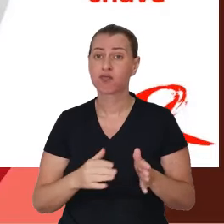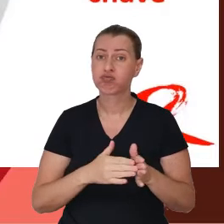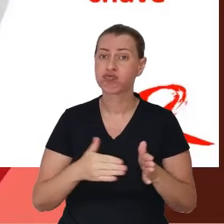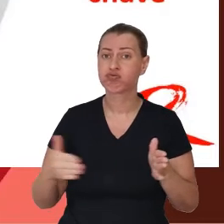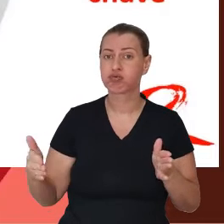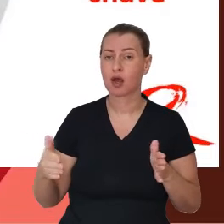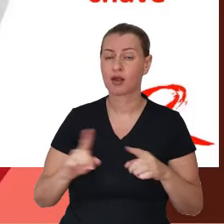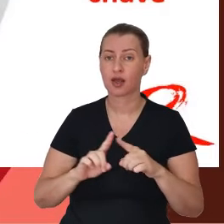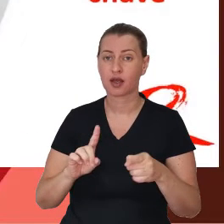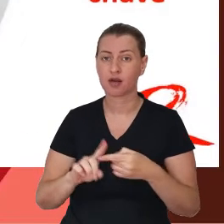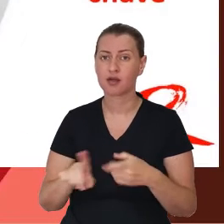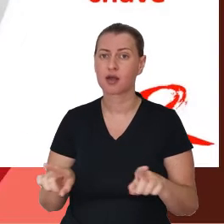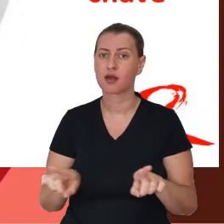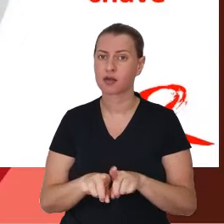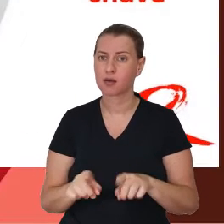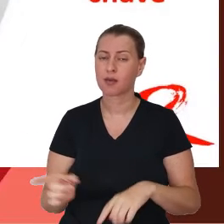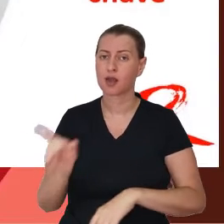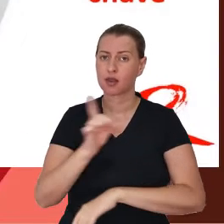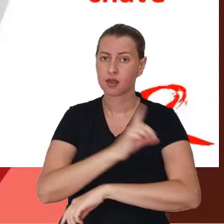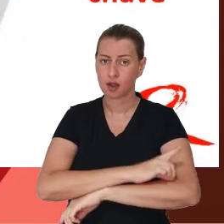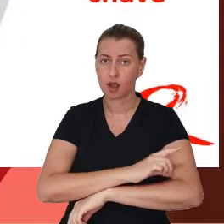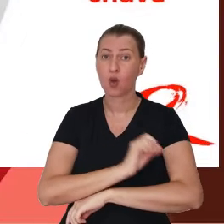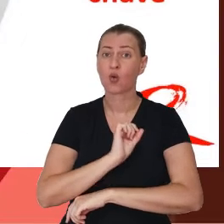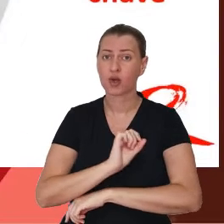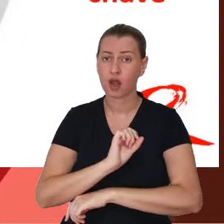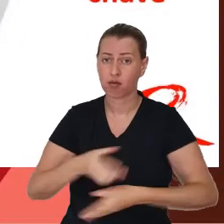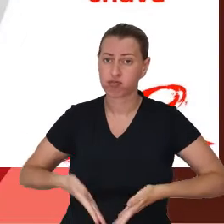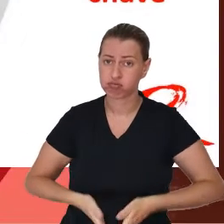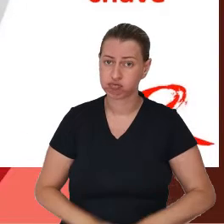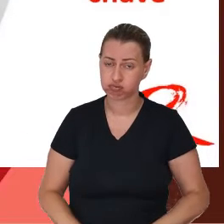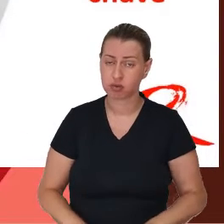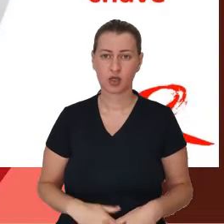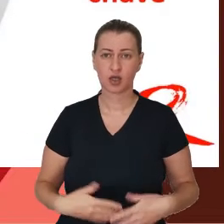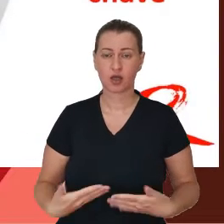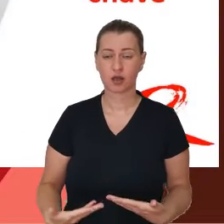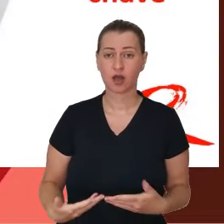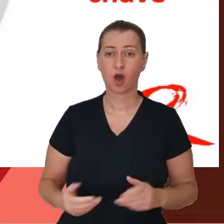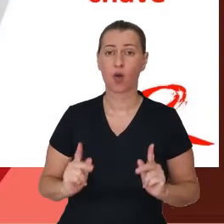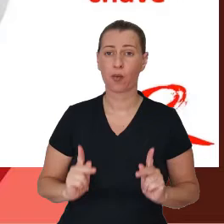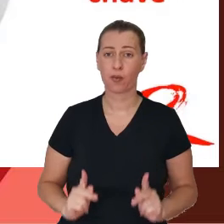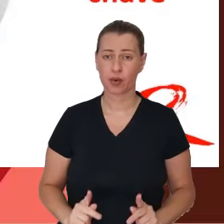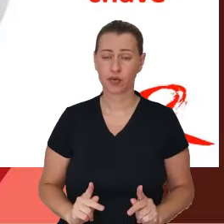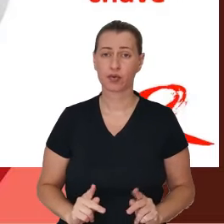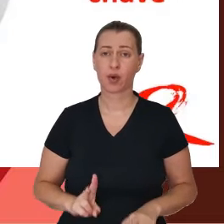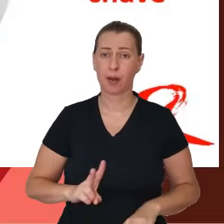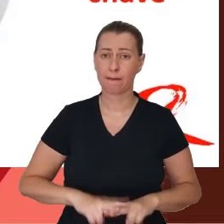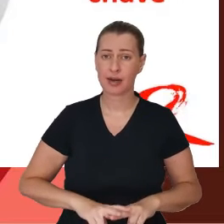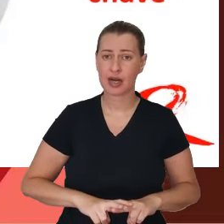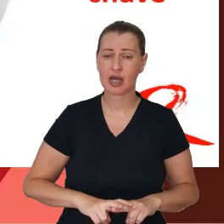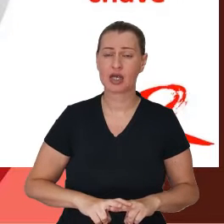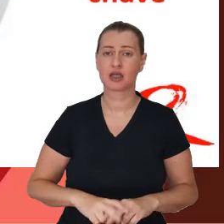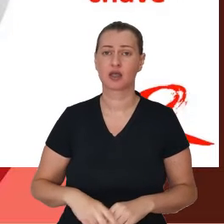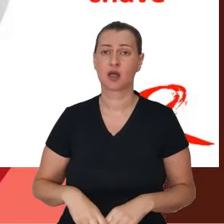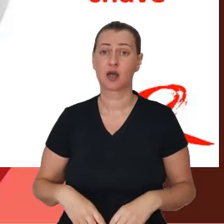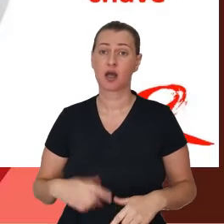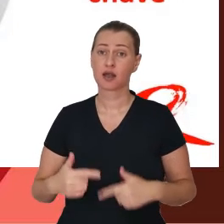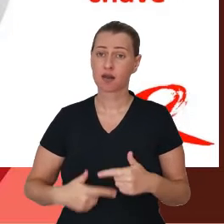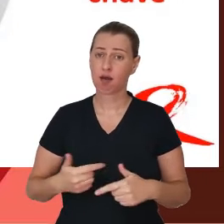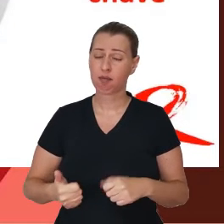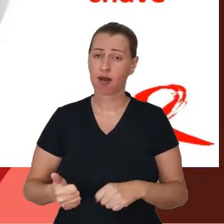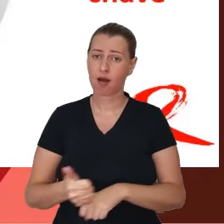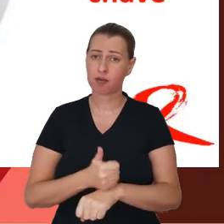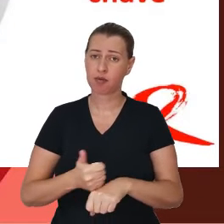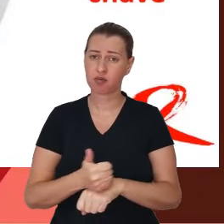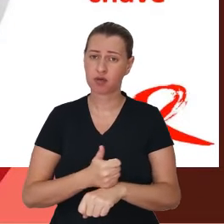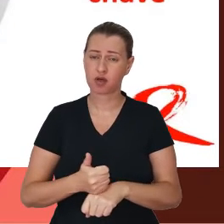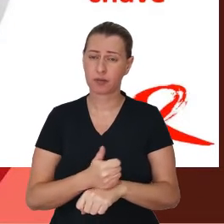muito importante também é o teste rápido em populações-chave, né? Privados de liberdade, profissionais do sexo. Então, ações estratégicas